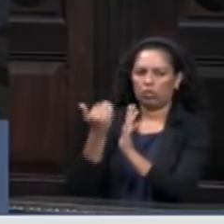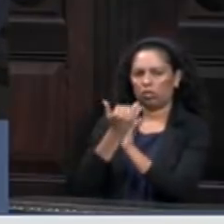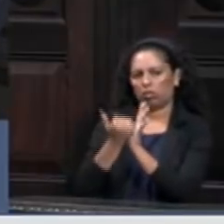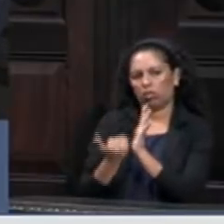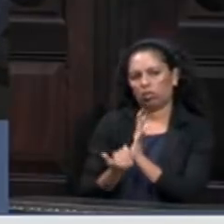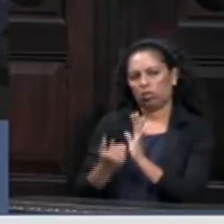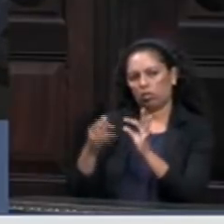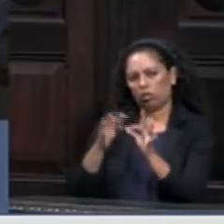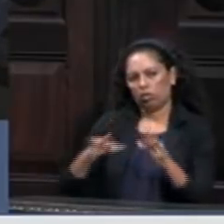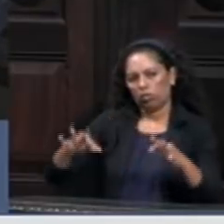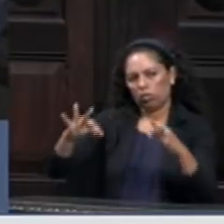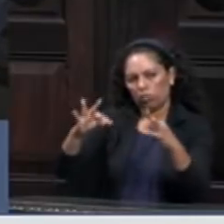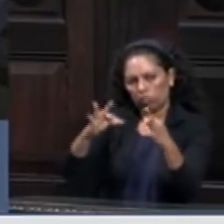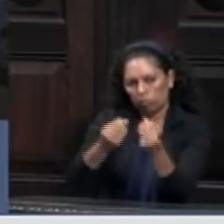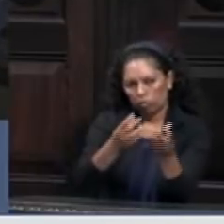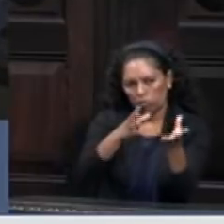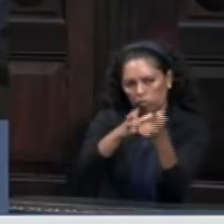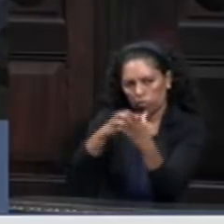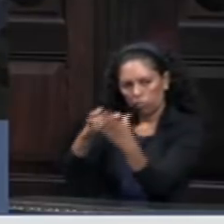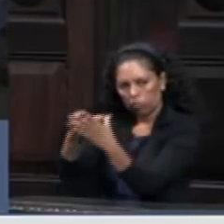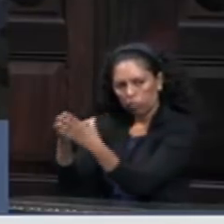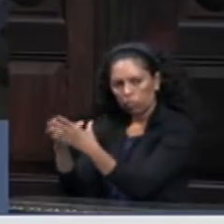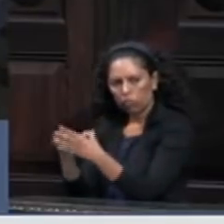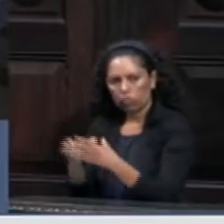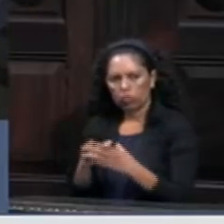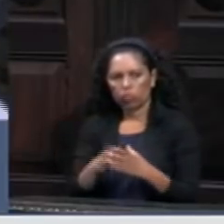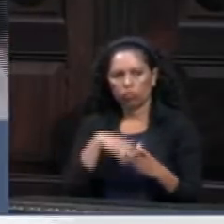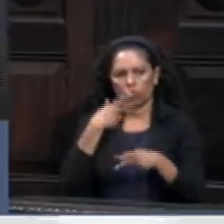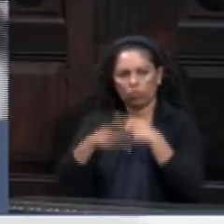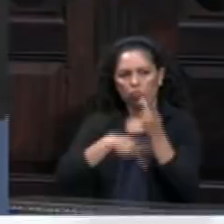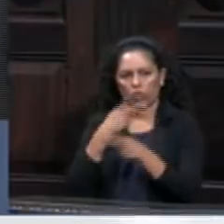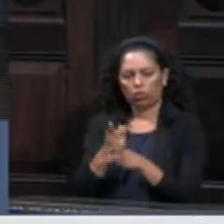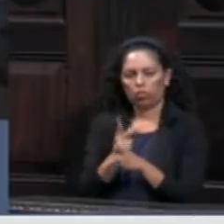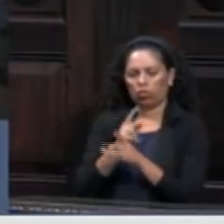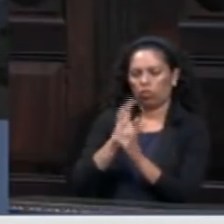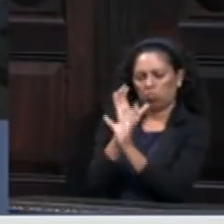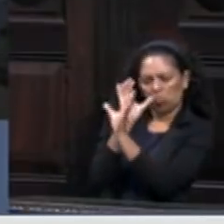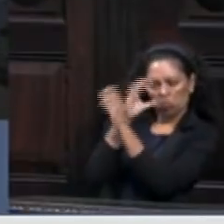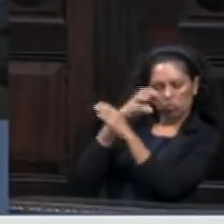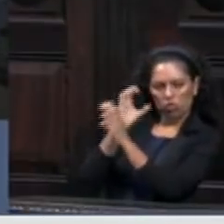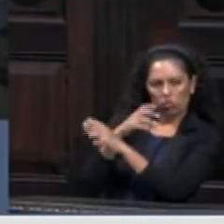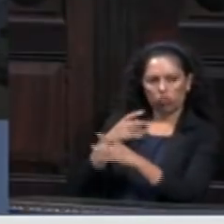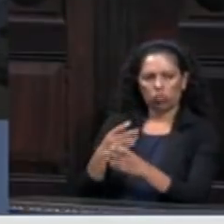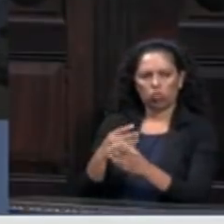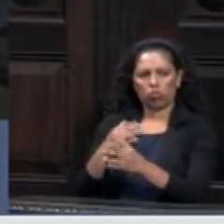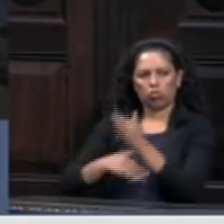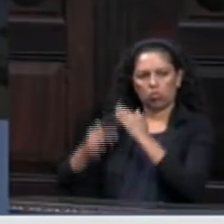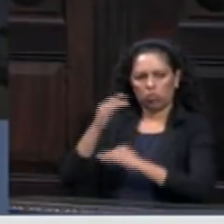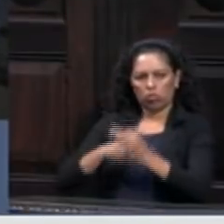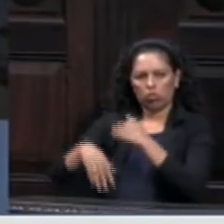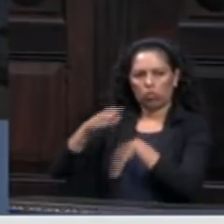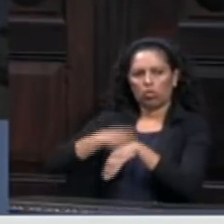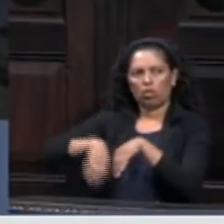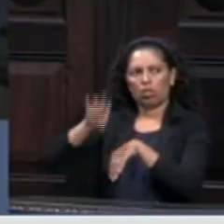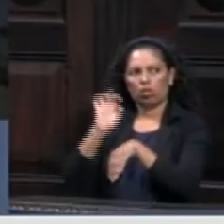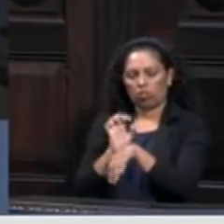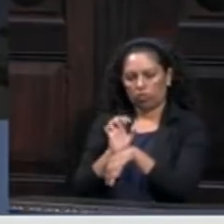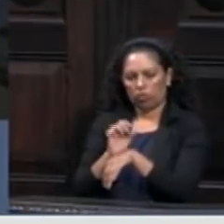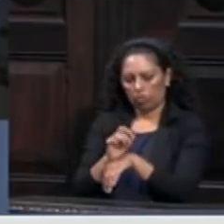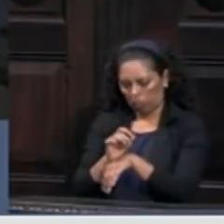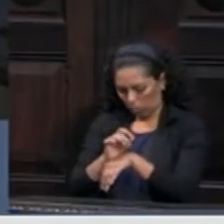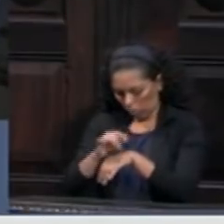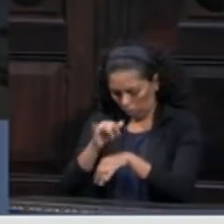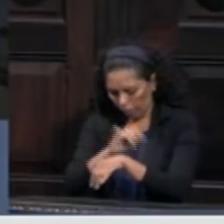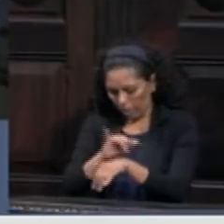para todo o conjunto de instituições que tratam de inovação, ciência e tecnologia no Rio de Janeiro, área